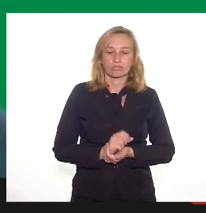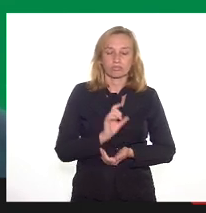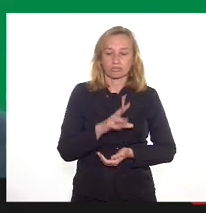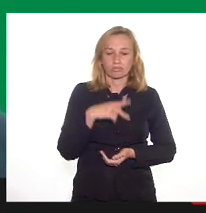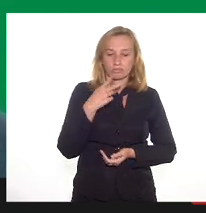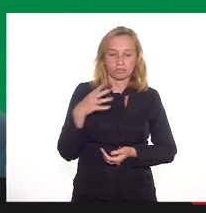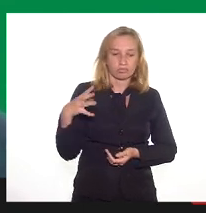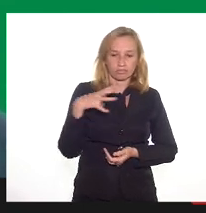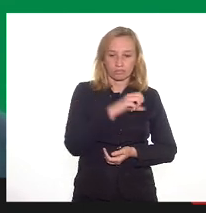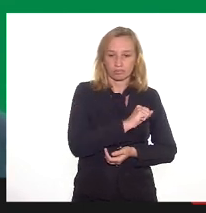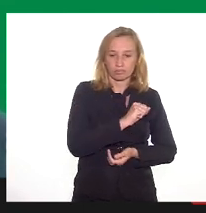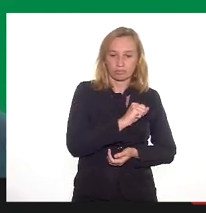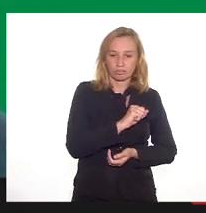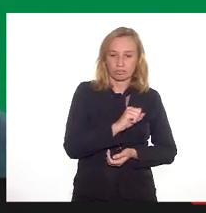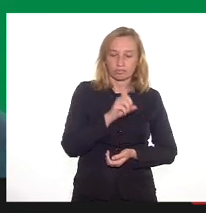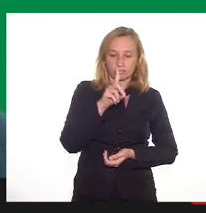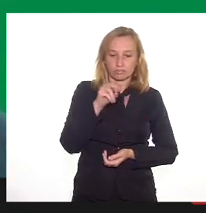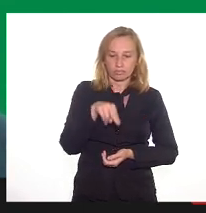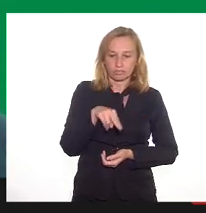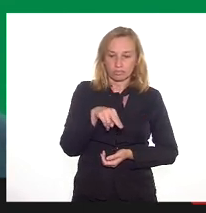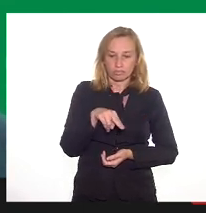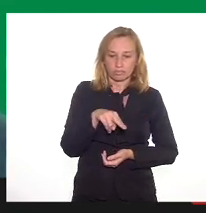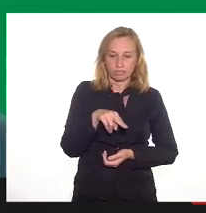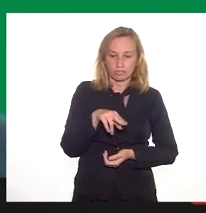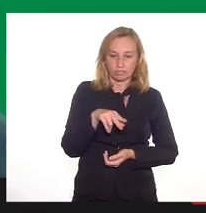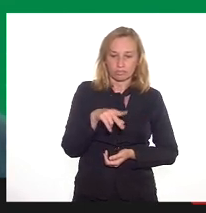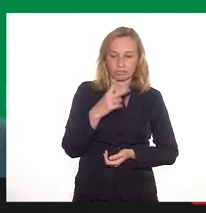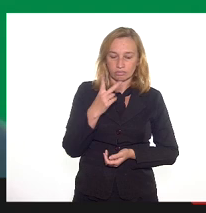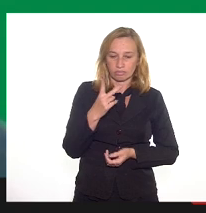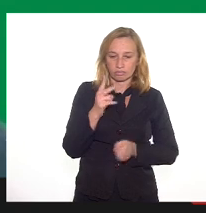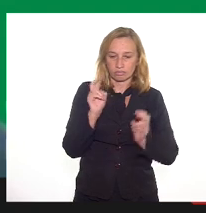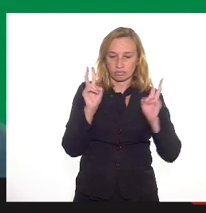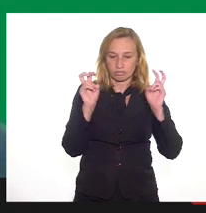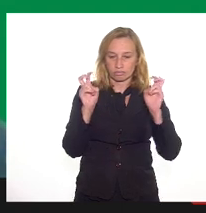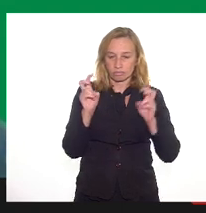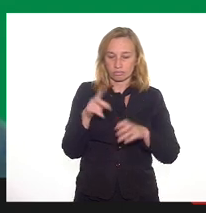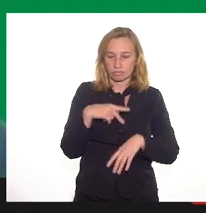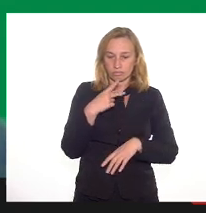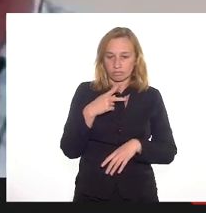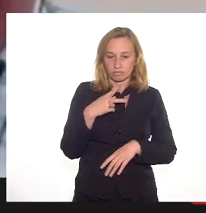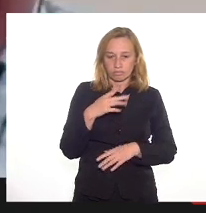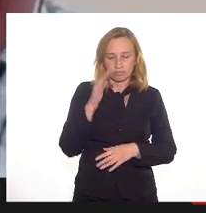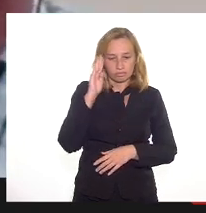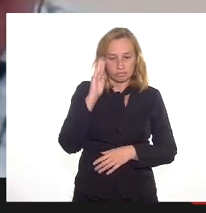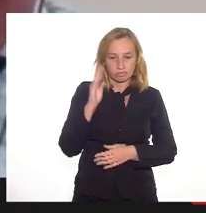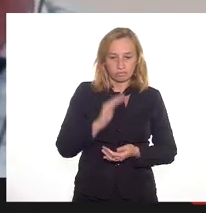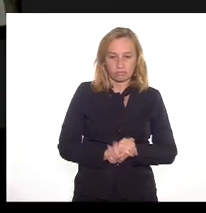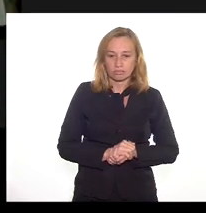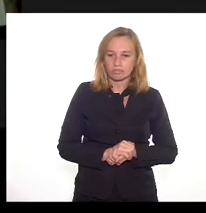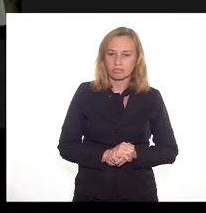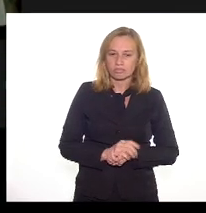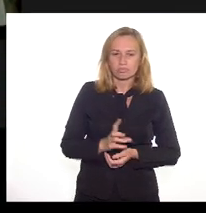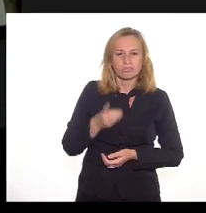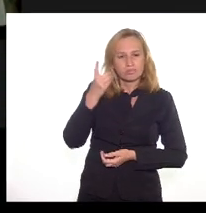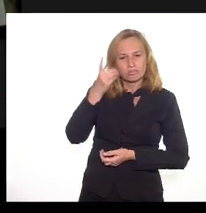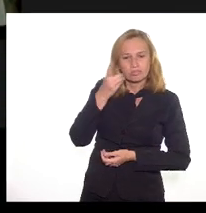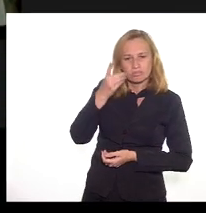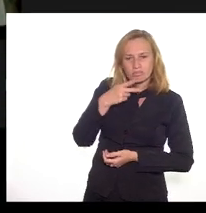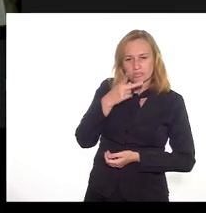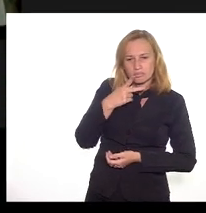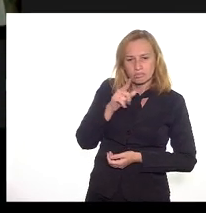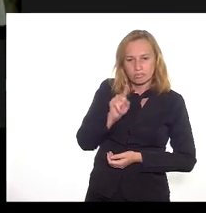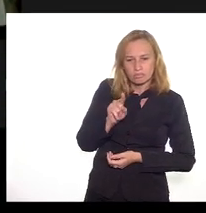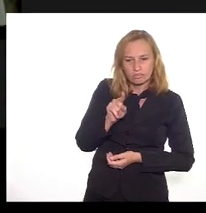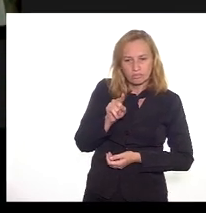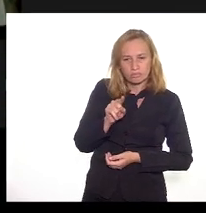isso rapidamente e passar aqui para o Dan aportar mais dois pontos específicos. Deputado, posso só uma